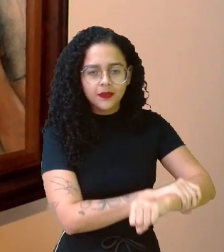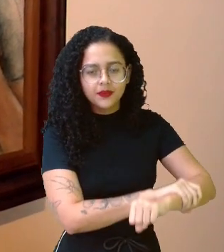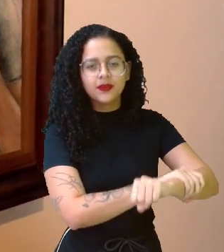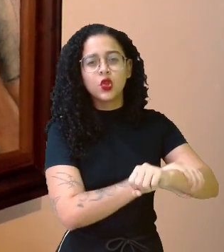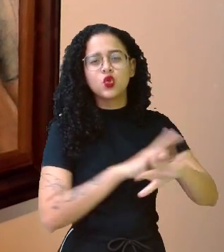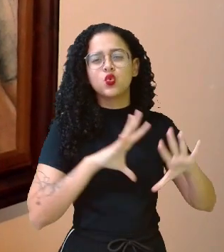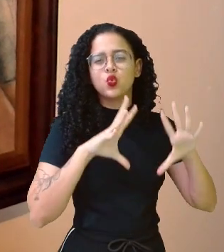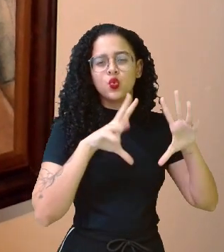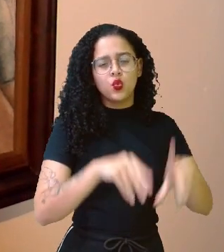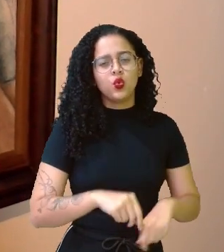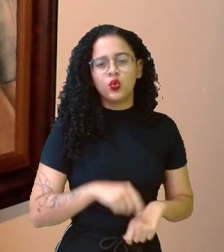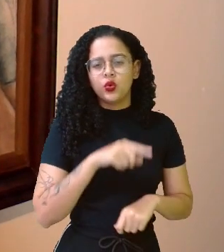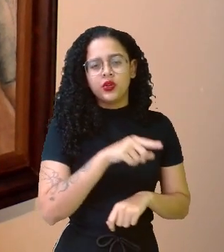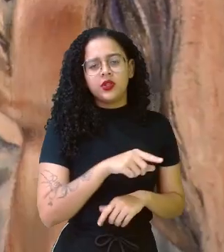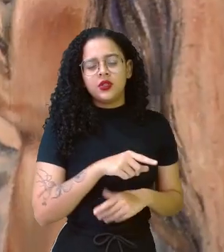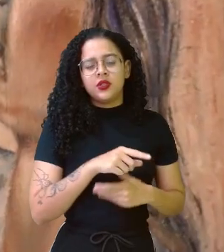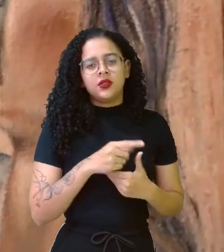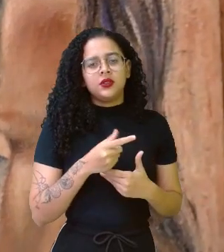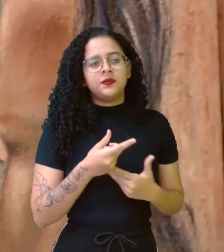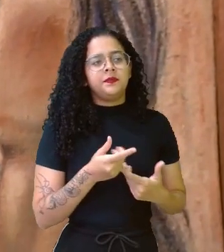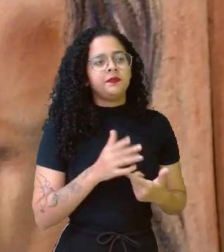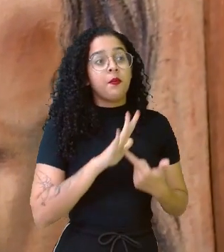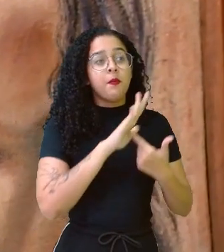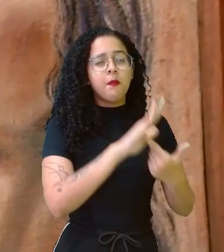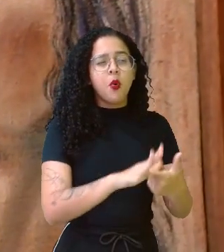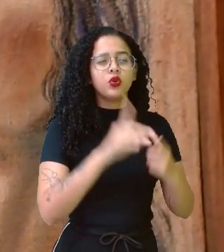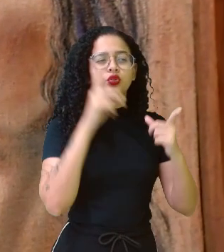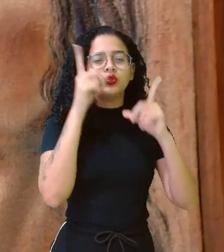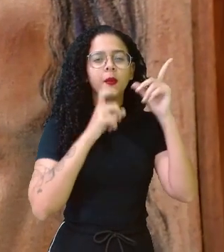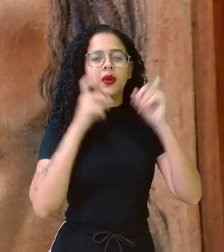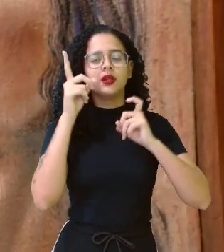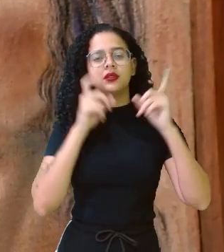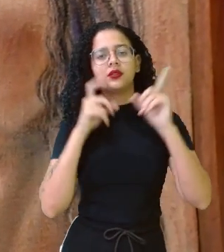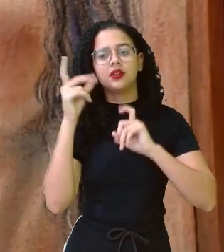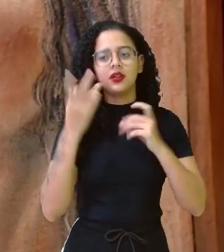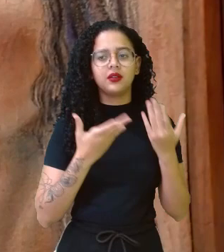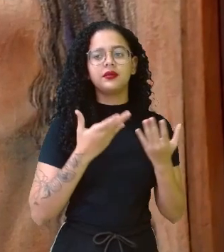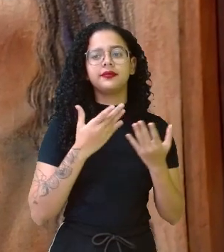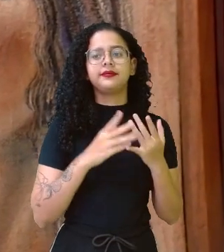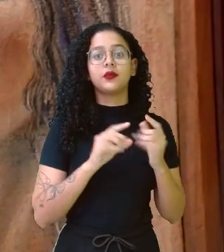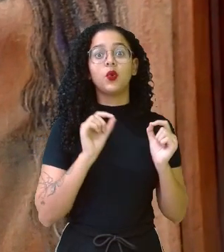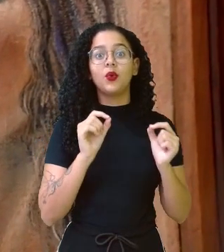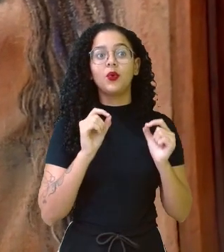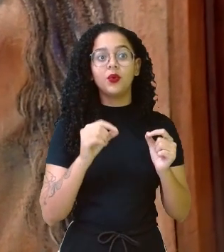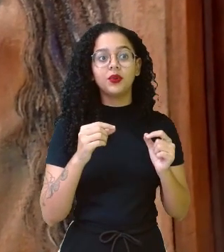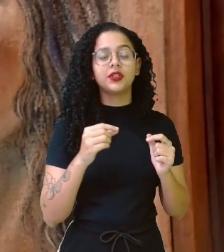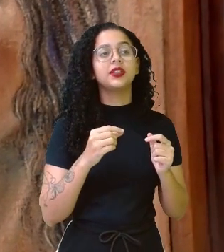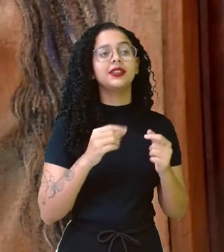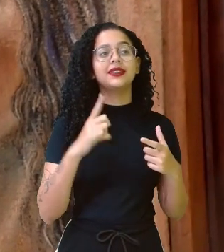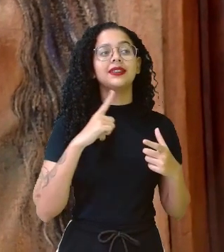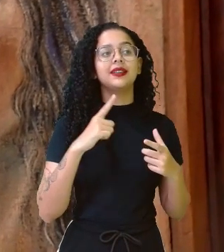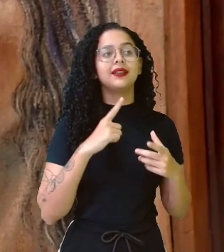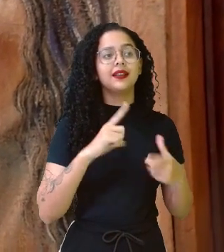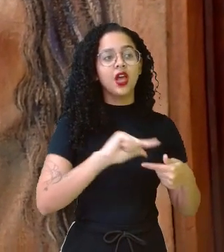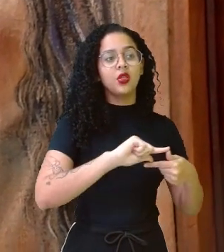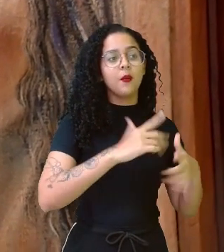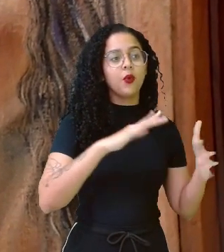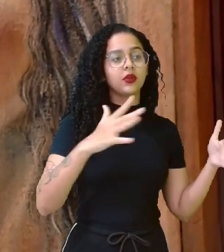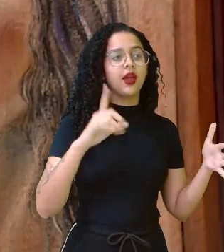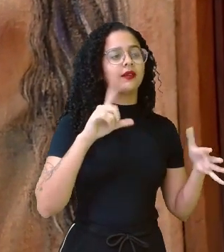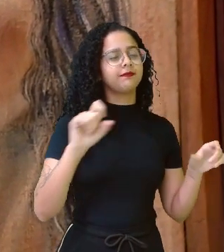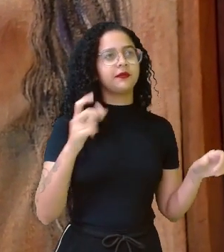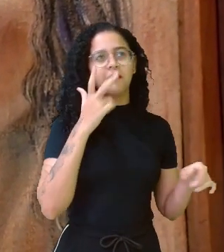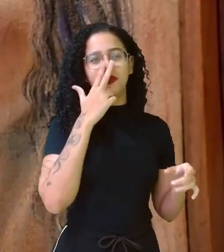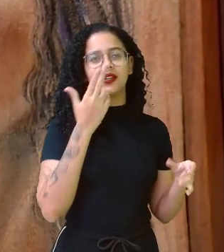isso é bem Mostra a rico, expressão, muito a forte. expressão é muito e forte, o que né? vai trazer do modernismo aí é justamente essa quebra,